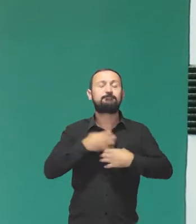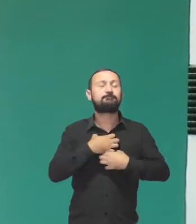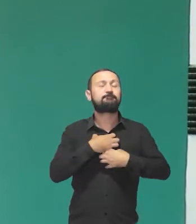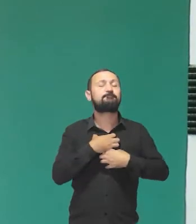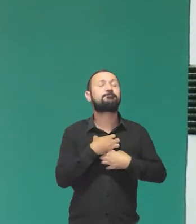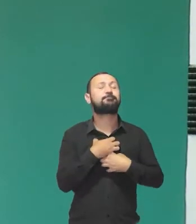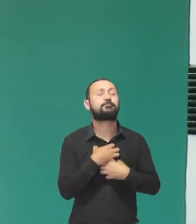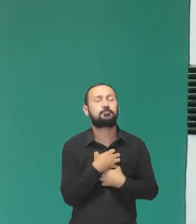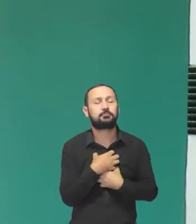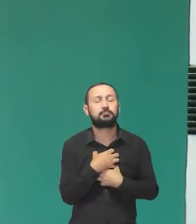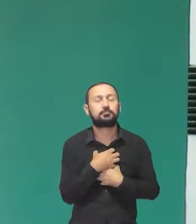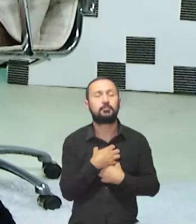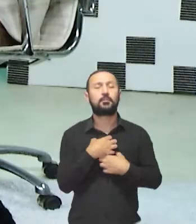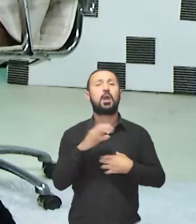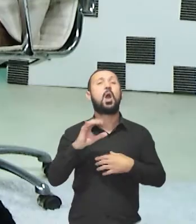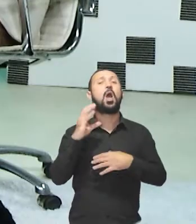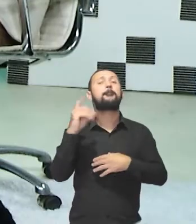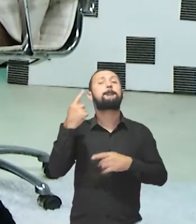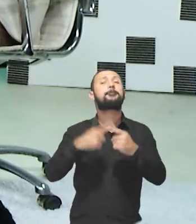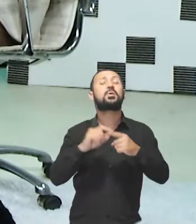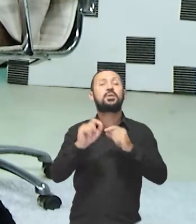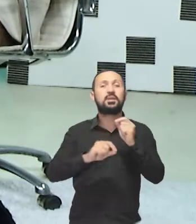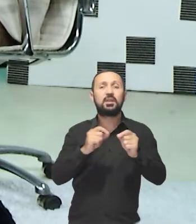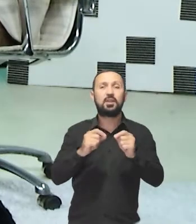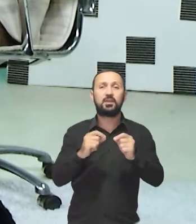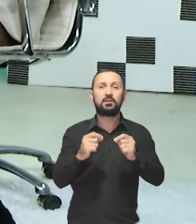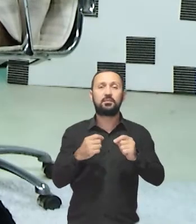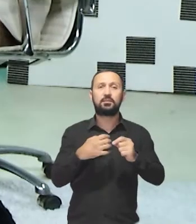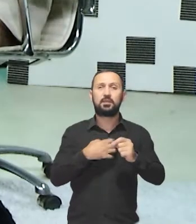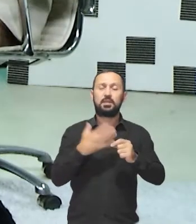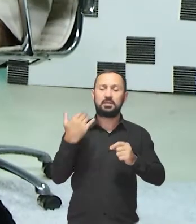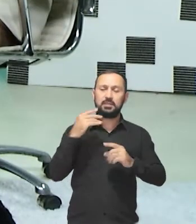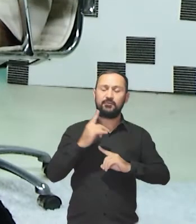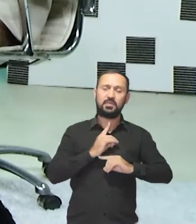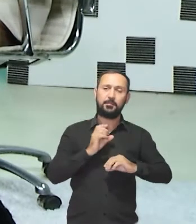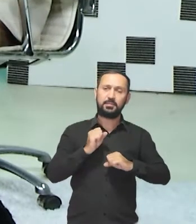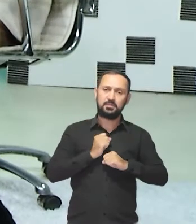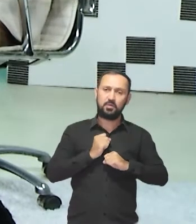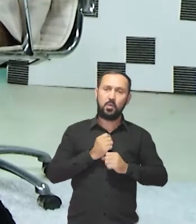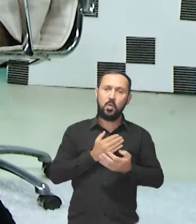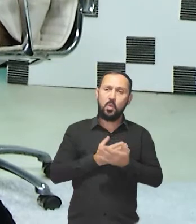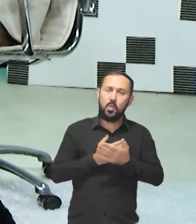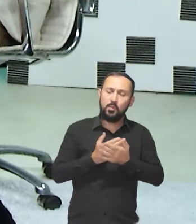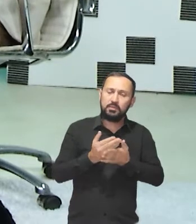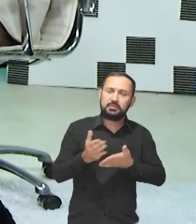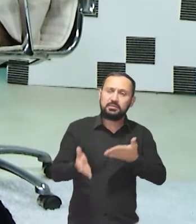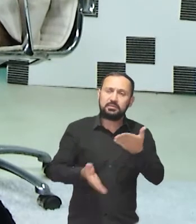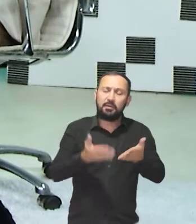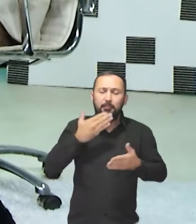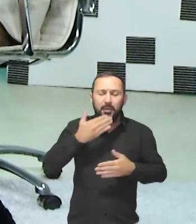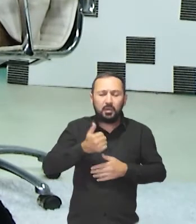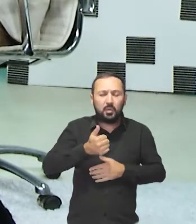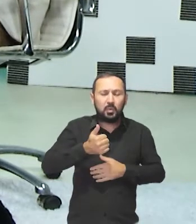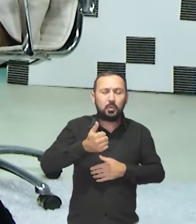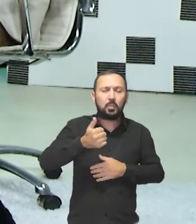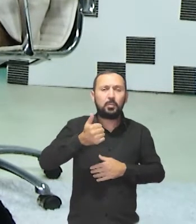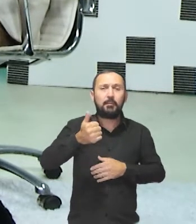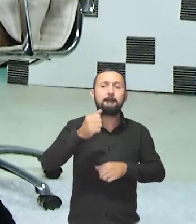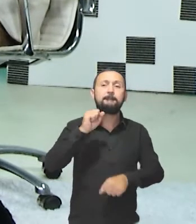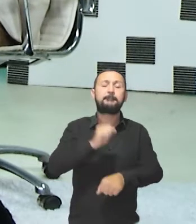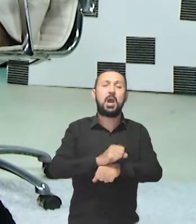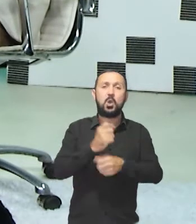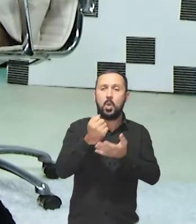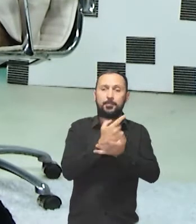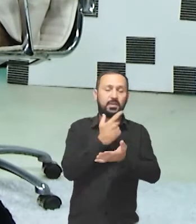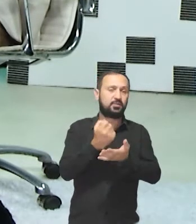frustração. Por que a frustração? Porque ele estava com depressão, começou a fazer o tratamento, melhorou. Parou de